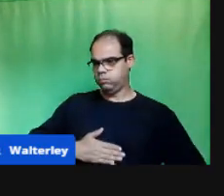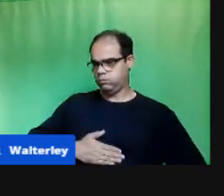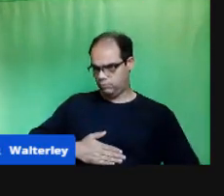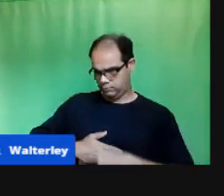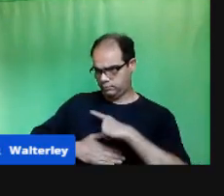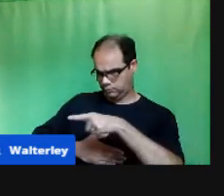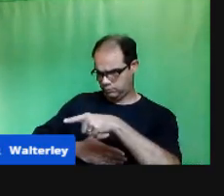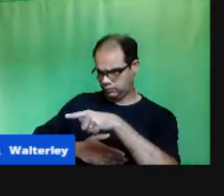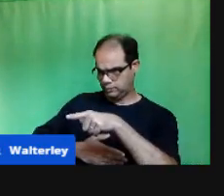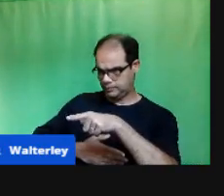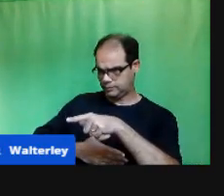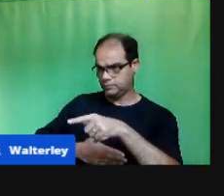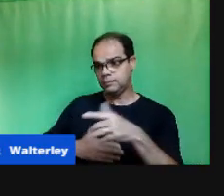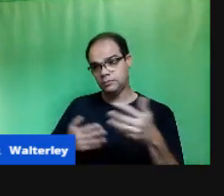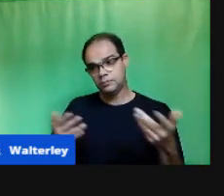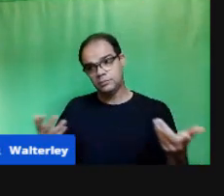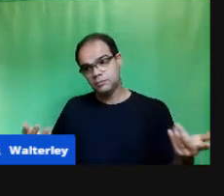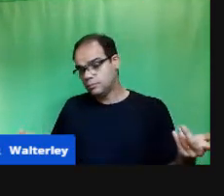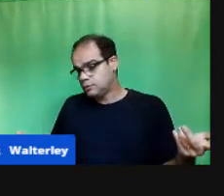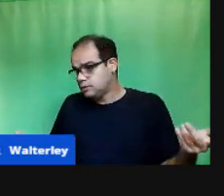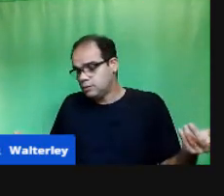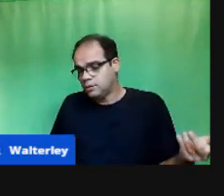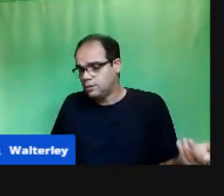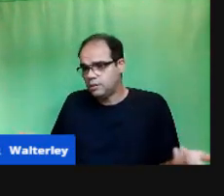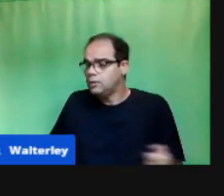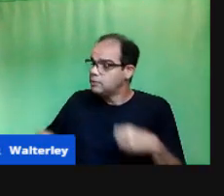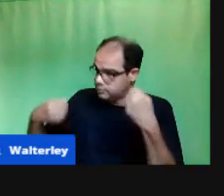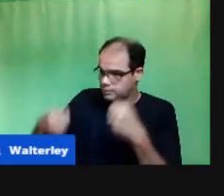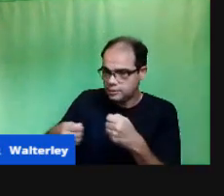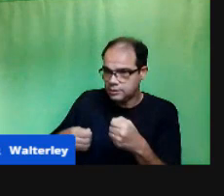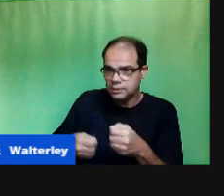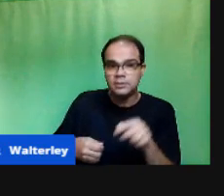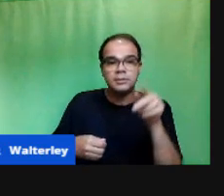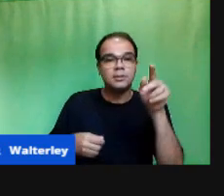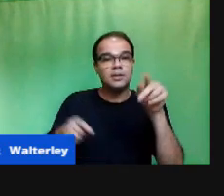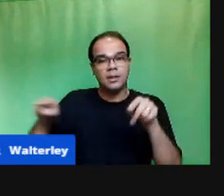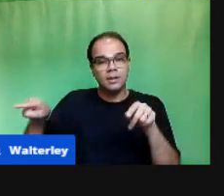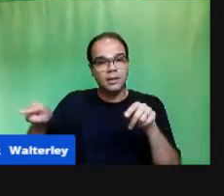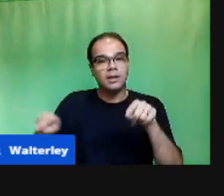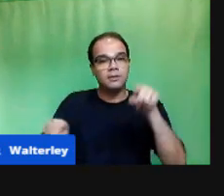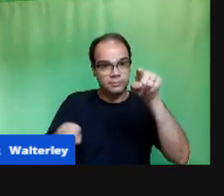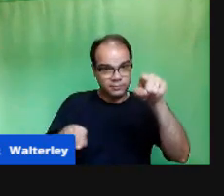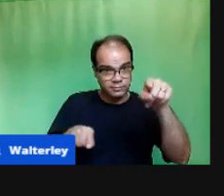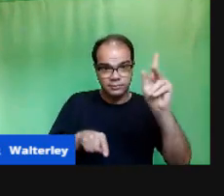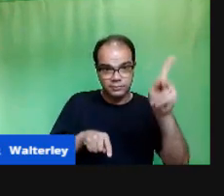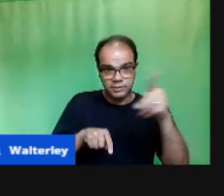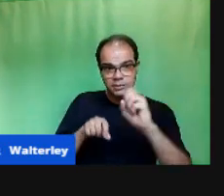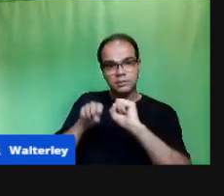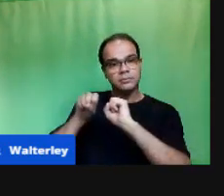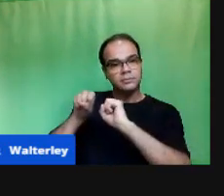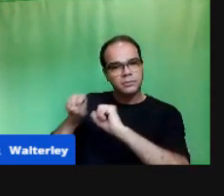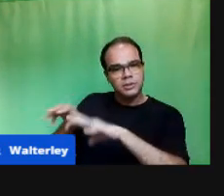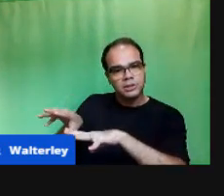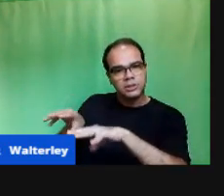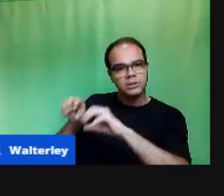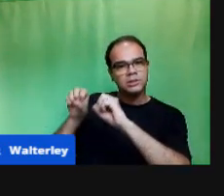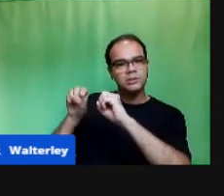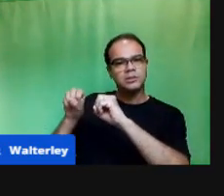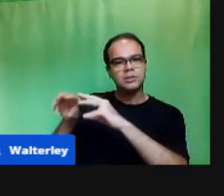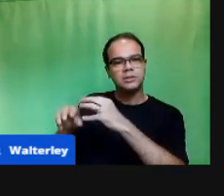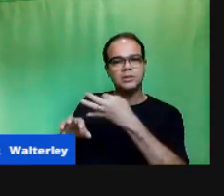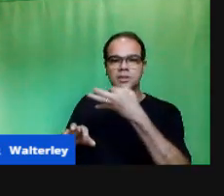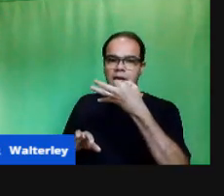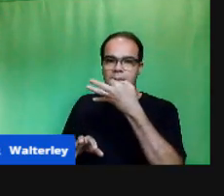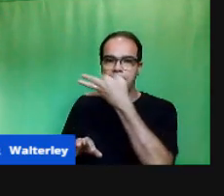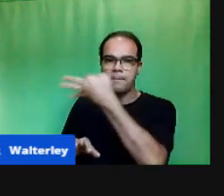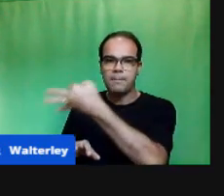O horário, nossa, o horário é super importante. E o professor, nós também temos que